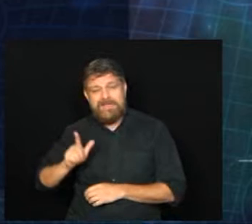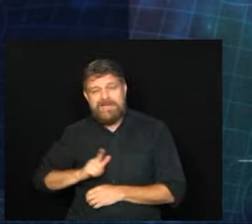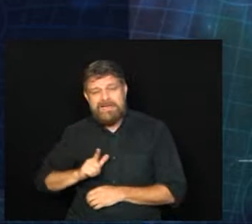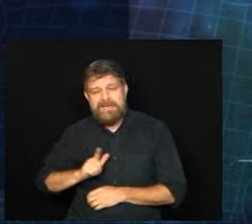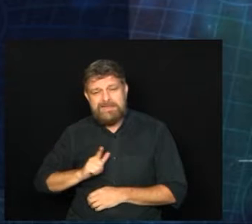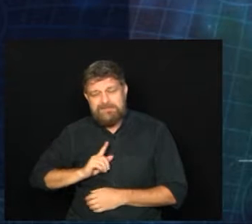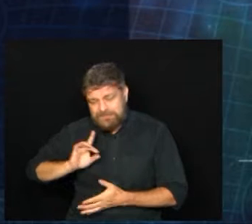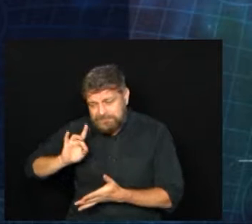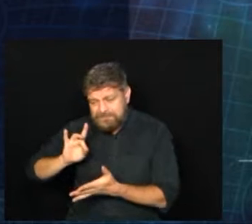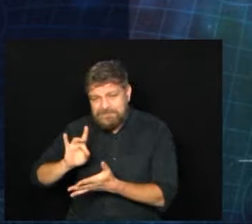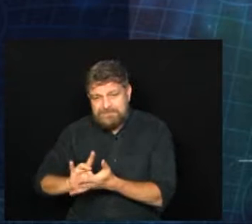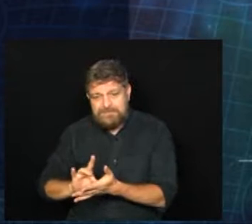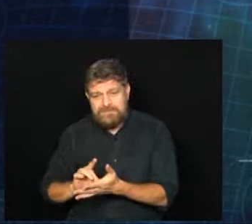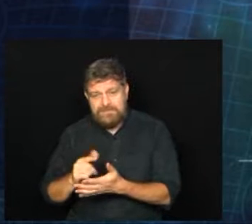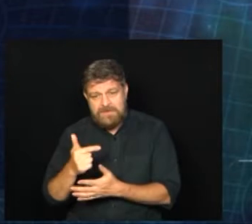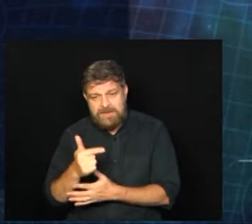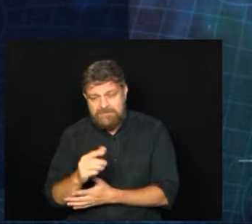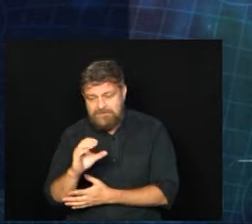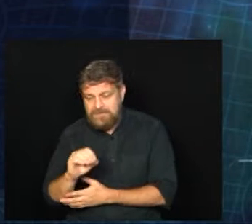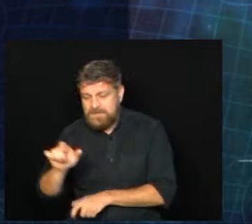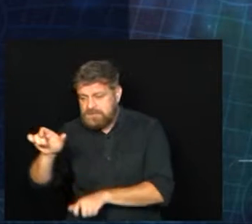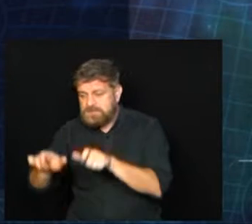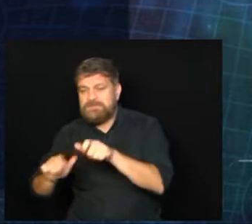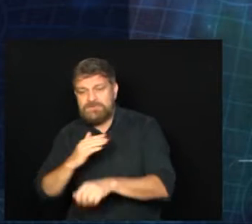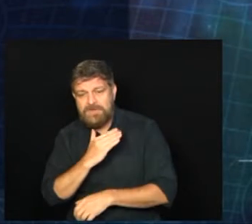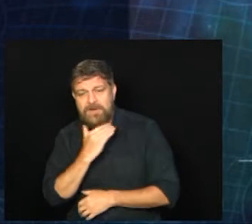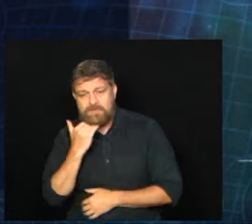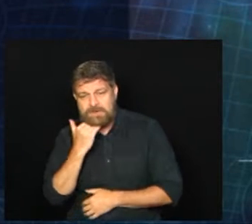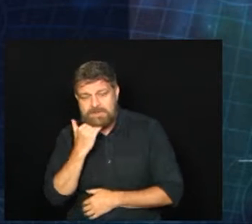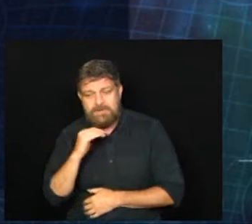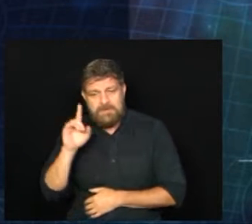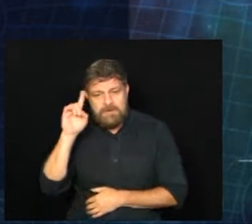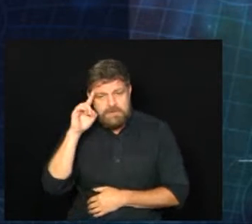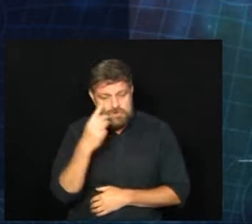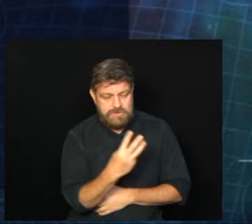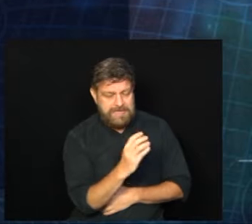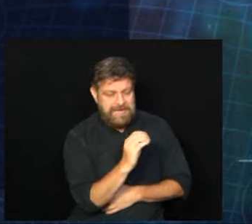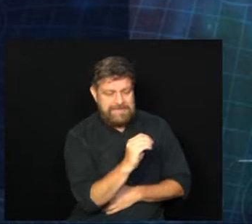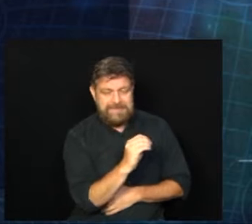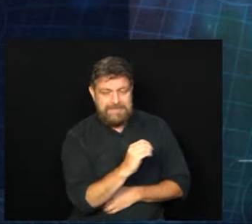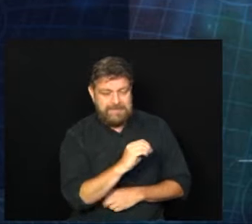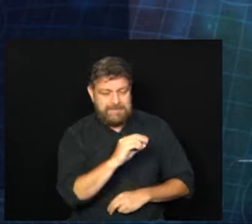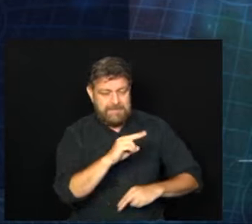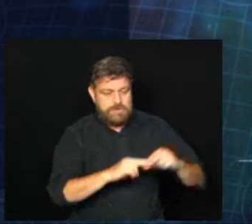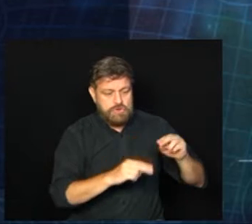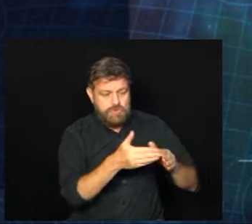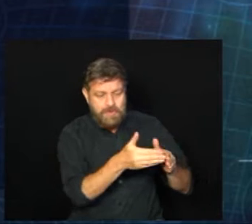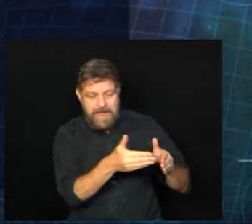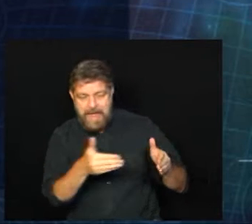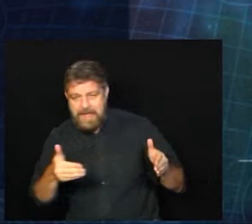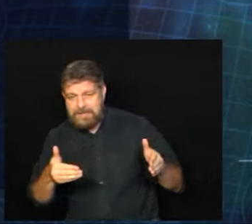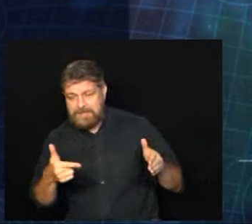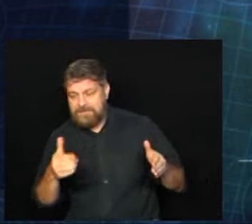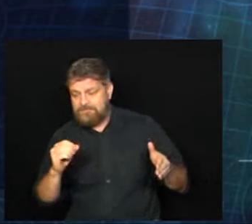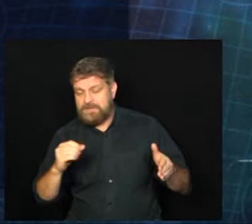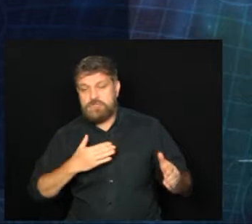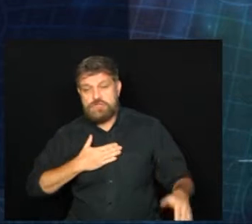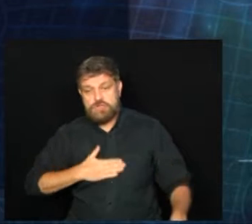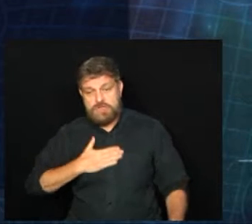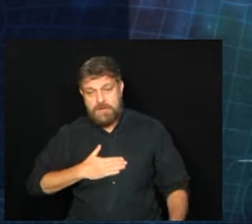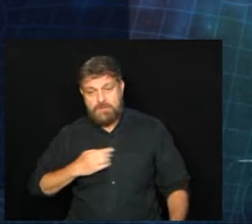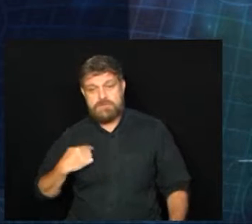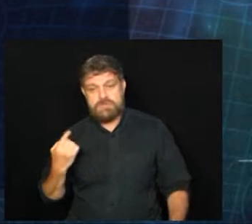a confirmação de mais de 20 óbitos entre o dia 30 de junho até o dia 20 de agosto,